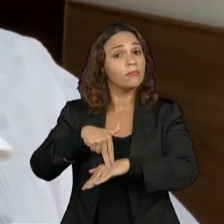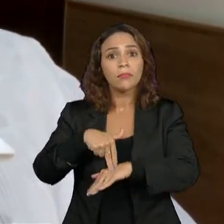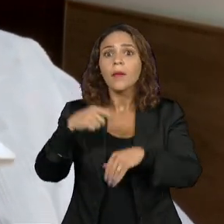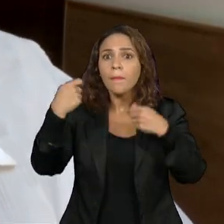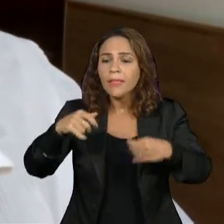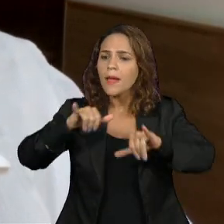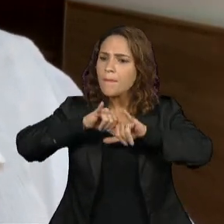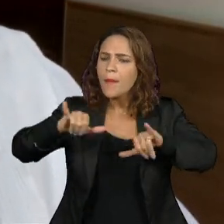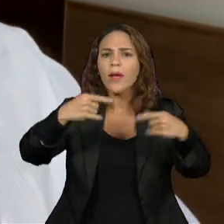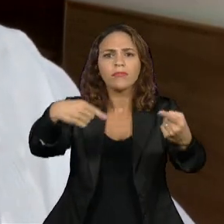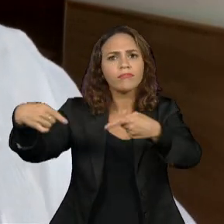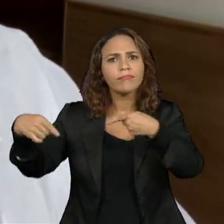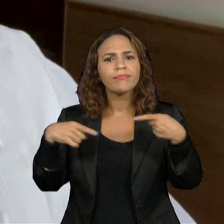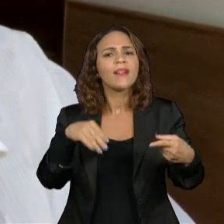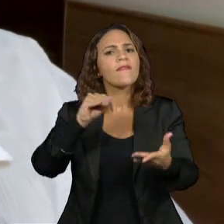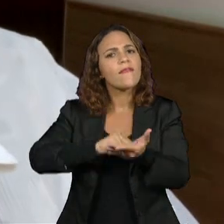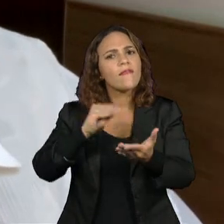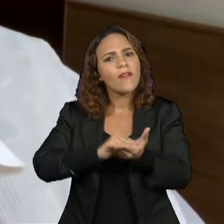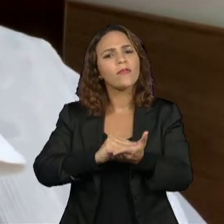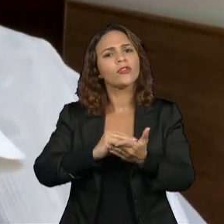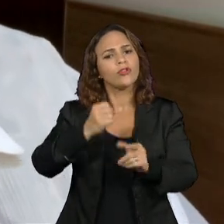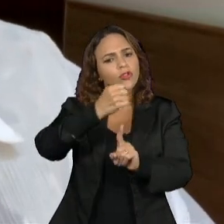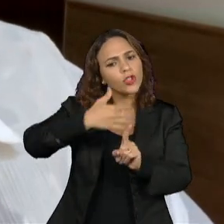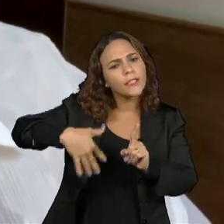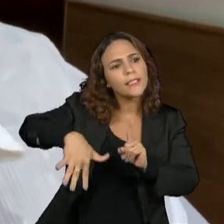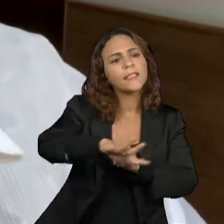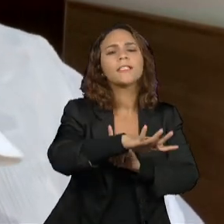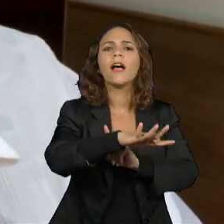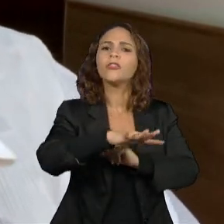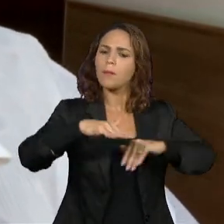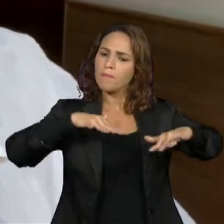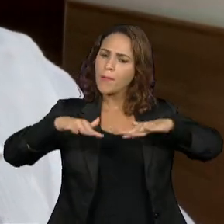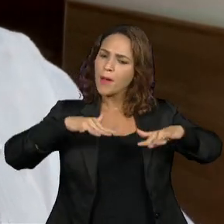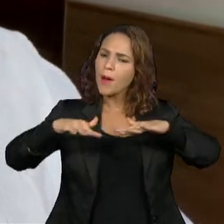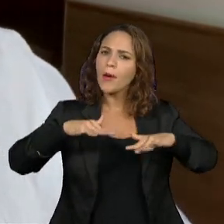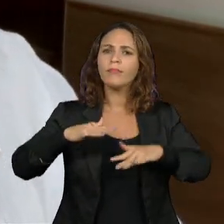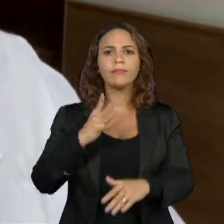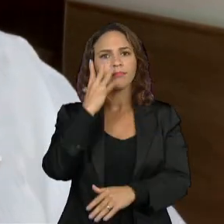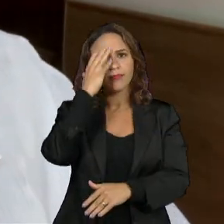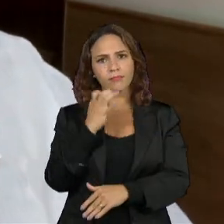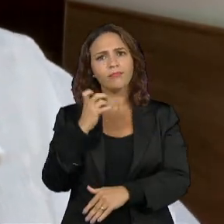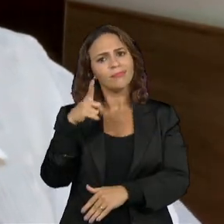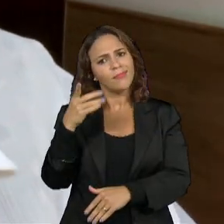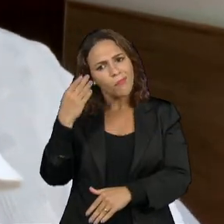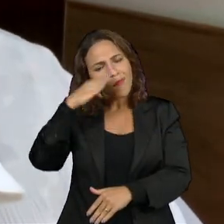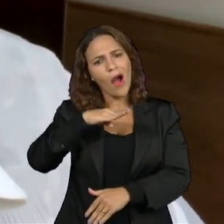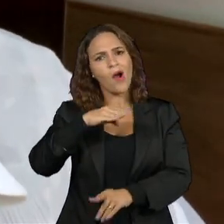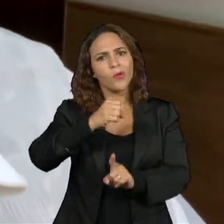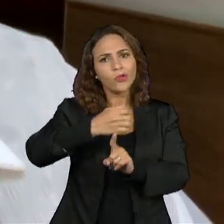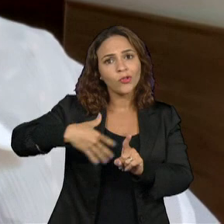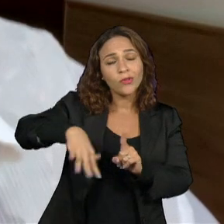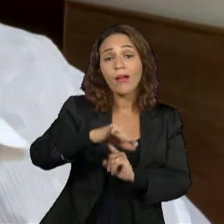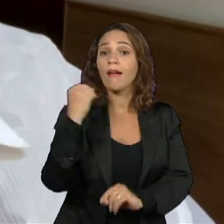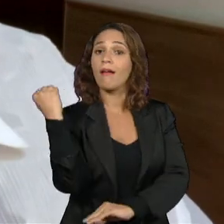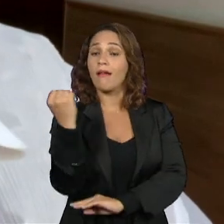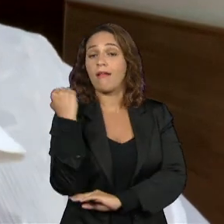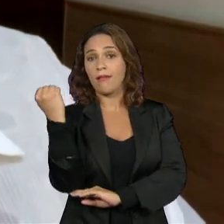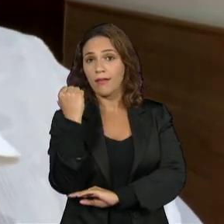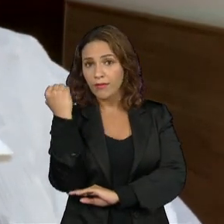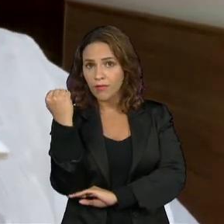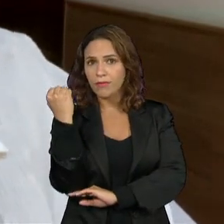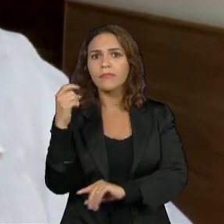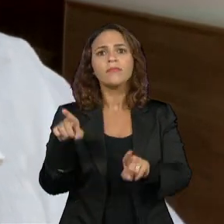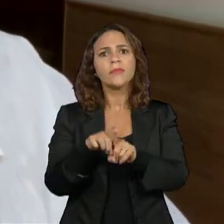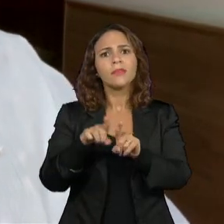ser discutido com muita seriedade, ser tratado como um mal social grave, e esse